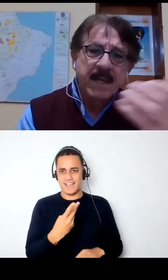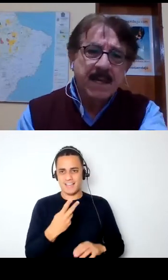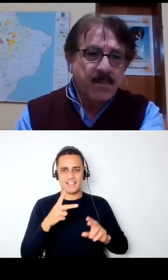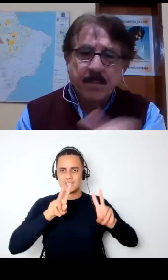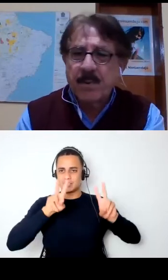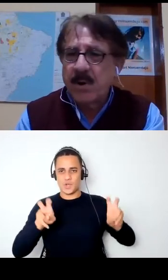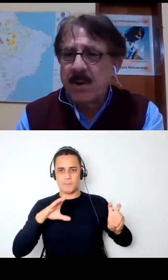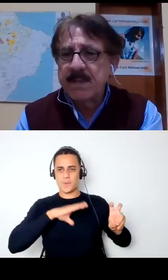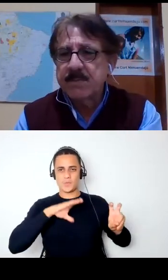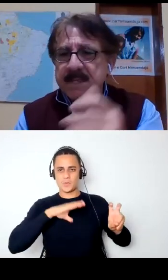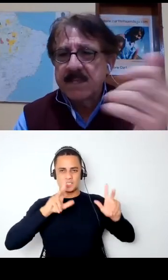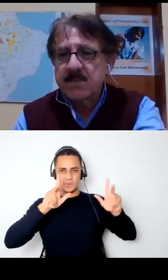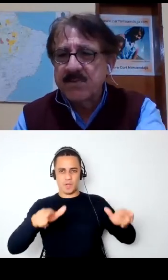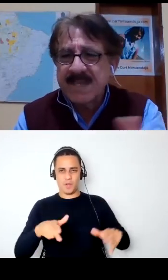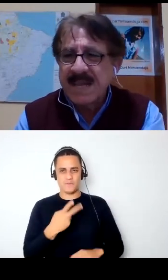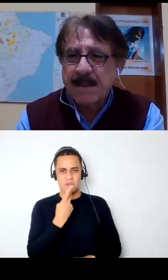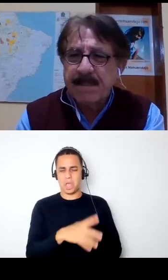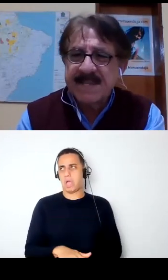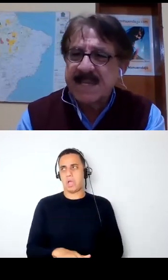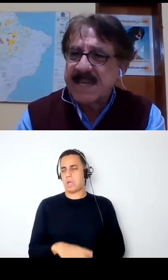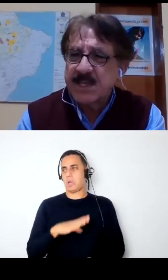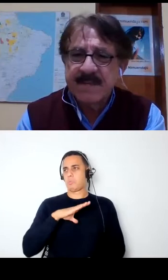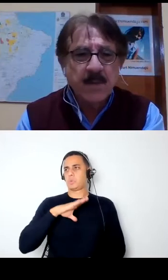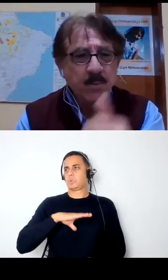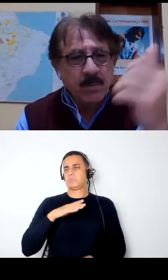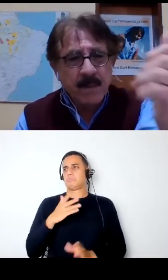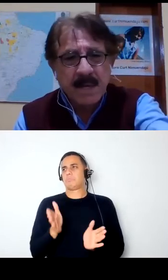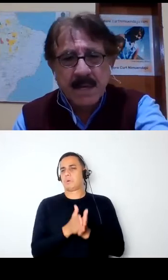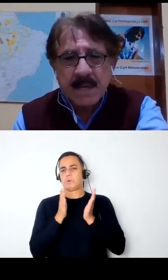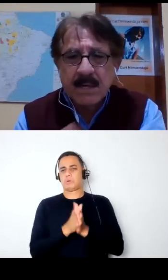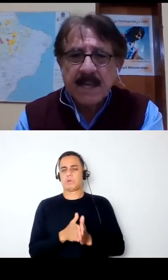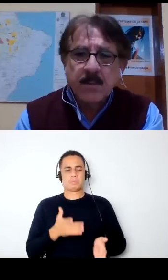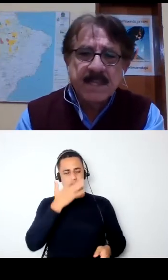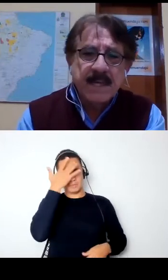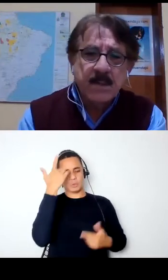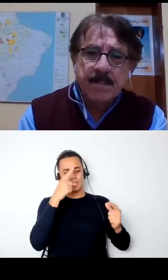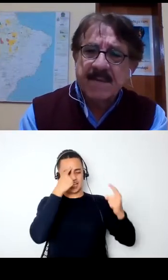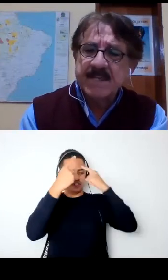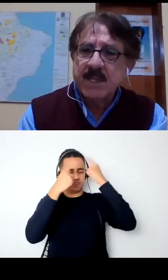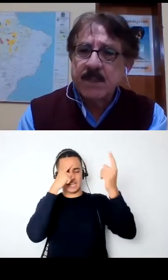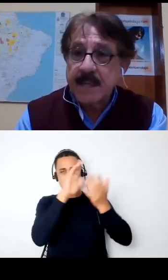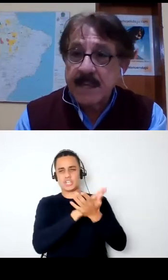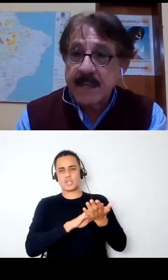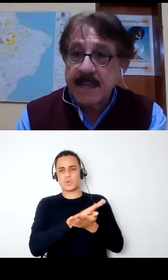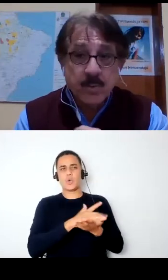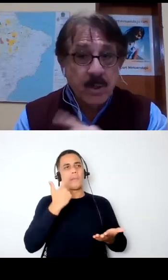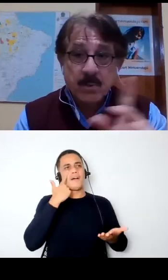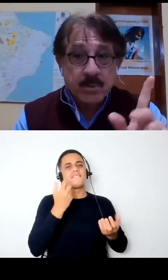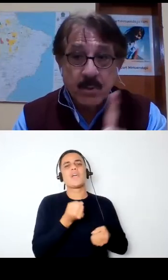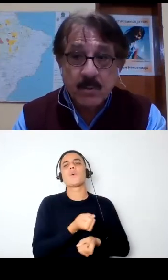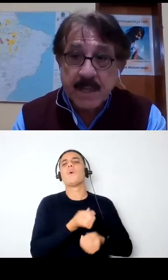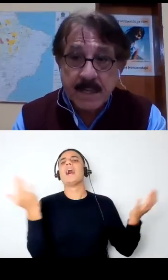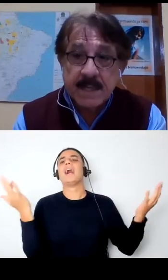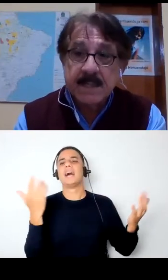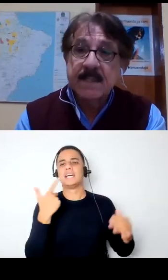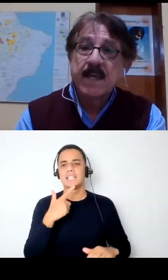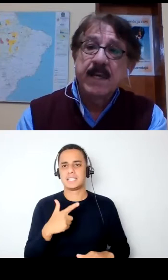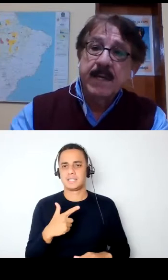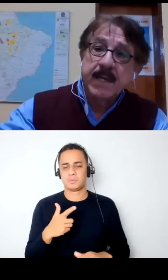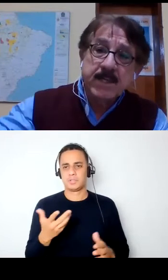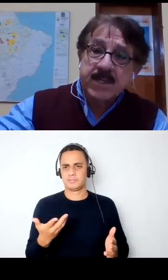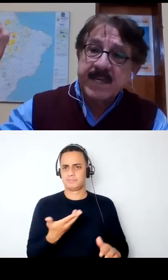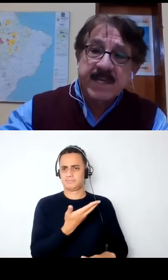mundo. Mas se isso aqui é língua portuguesa, do que nós estamos falando? Então, veja, ninguém vai falar da língua portuguesa, e isso que